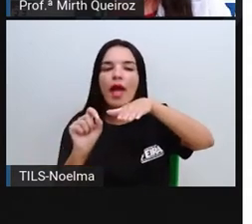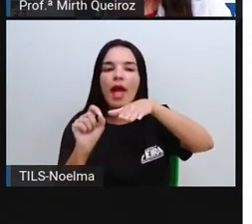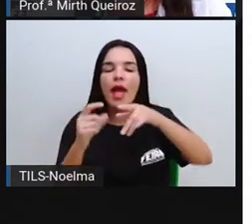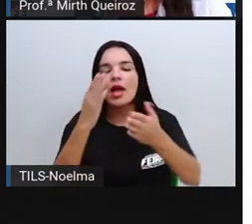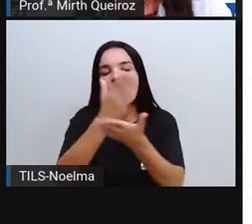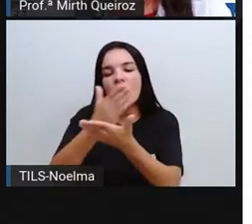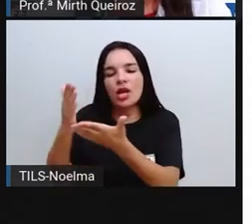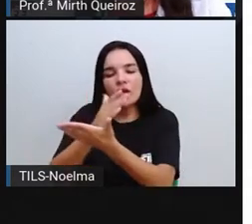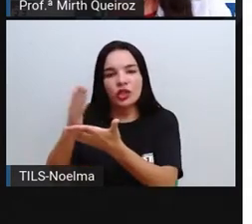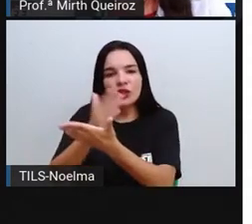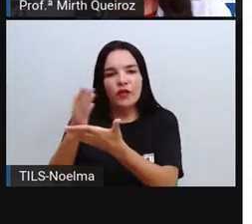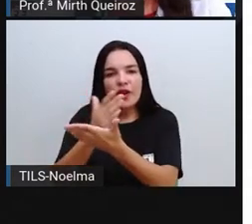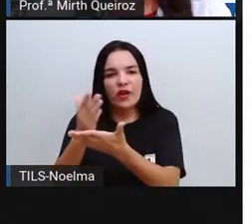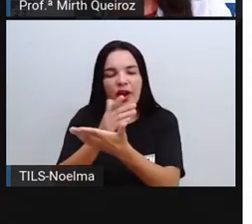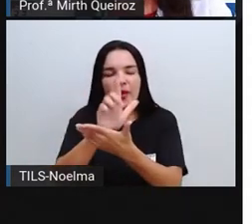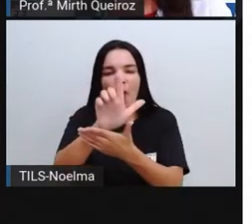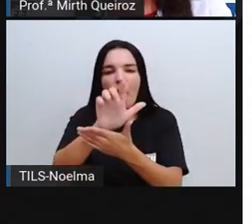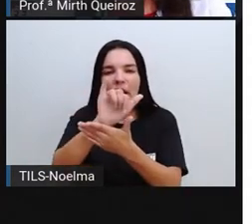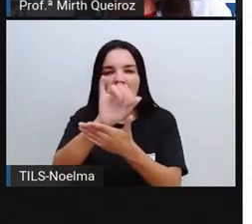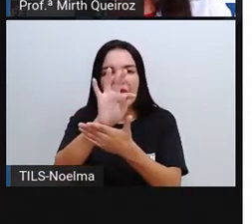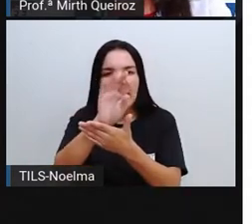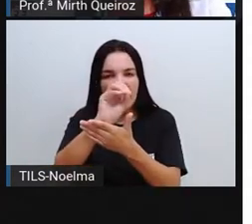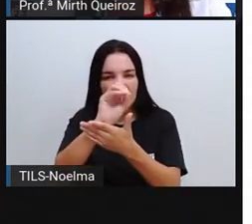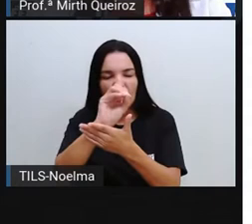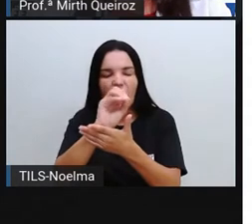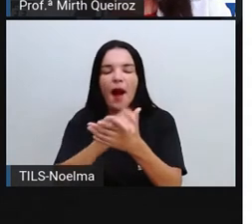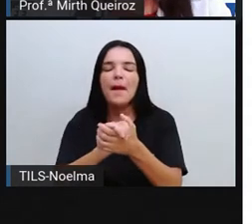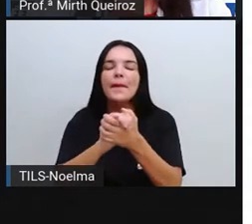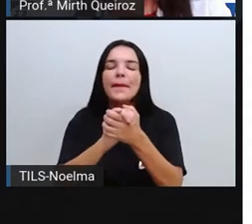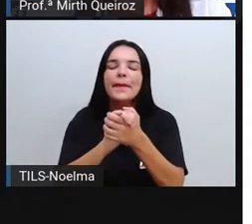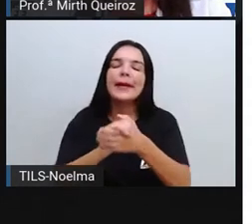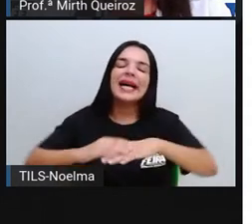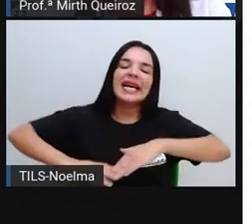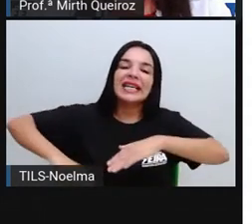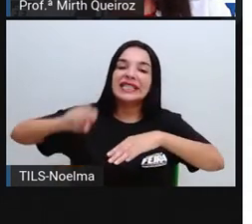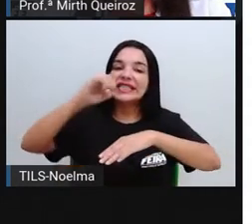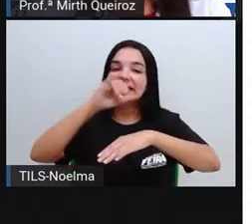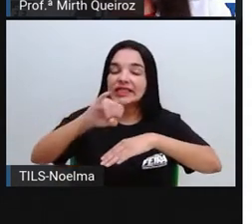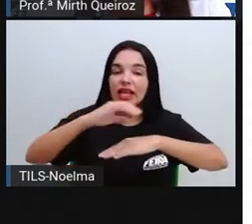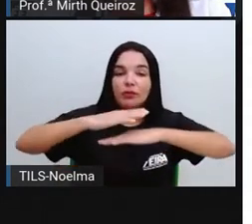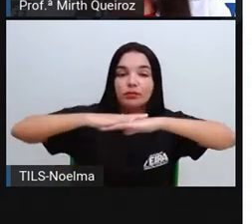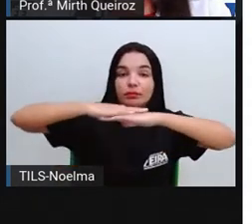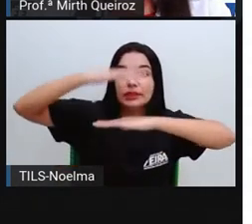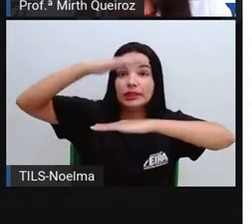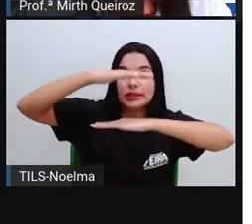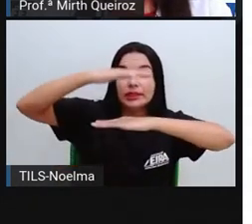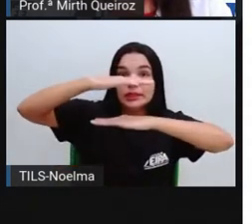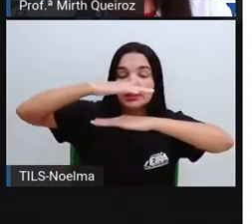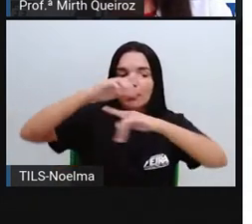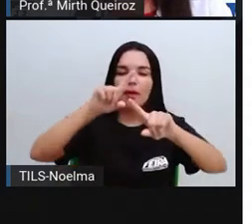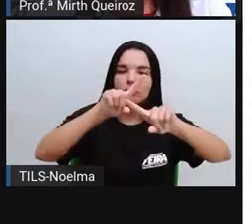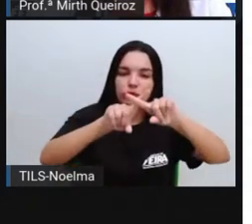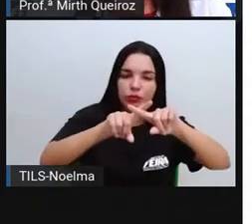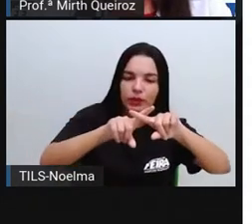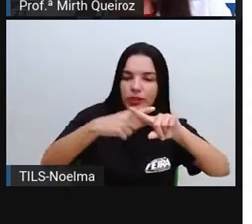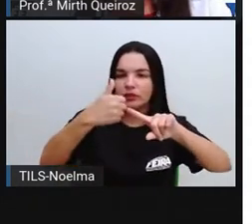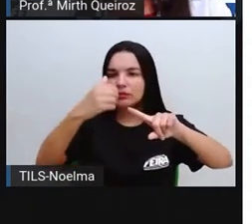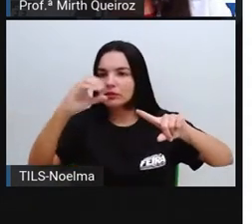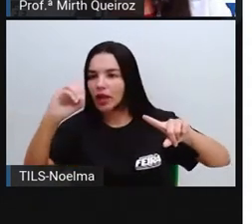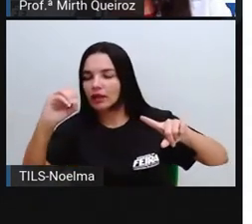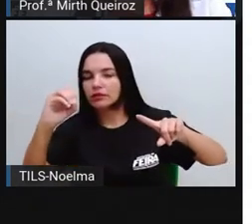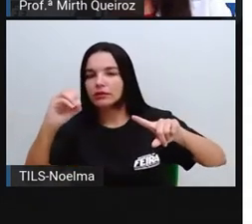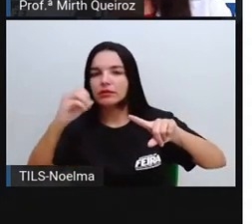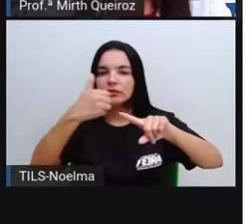transformar o kl, hl e o dal em litros, eu vou multiplicando de 10 em 10. Para eu transformar